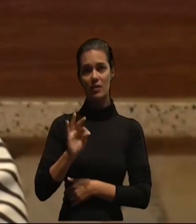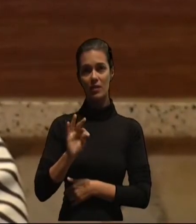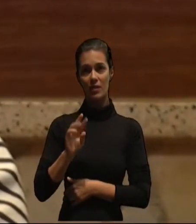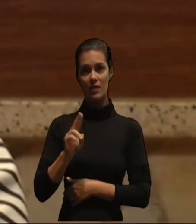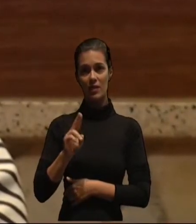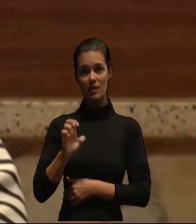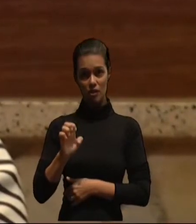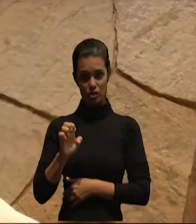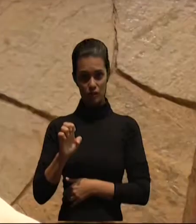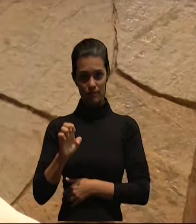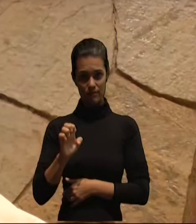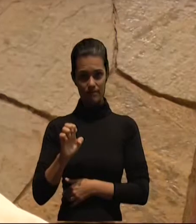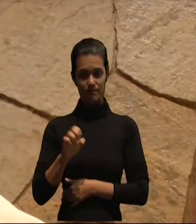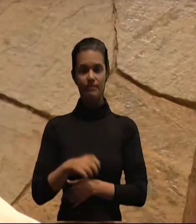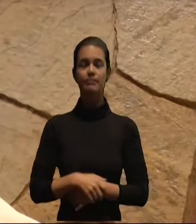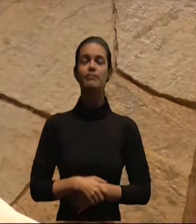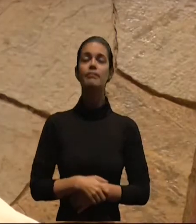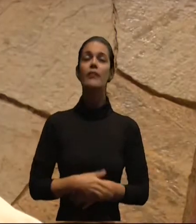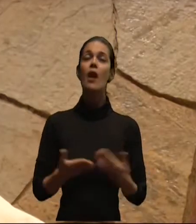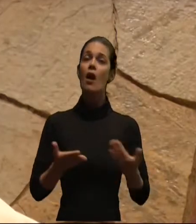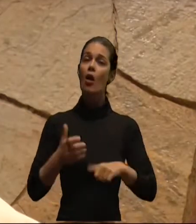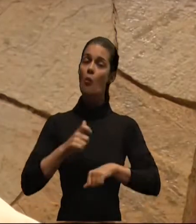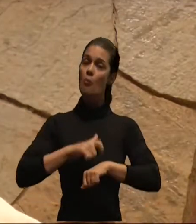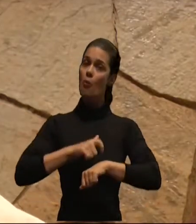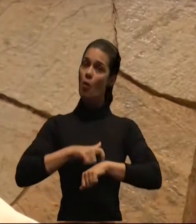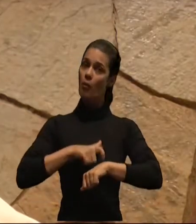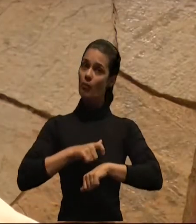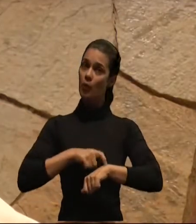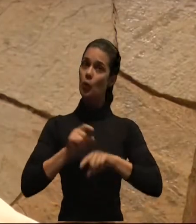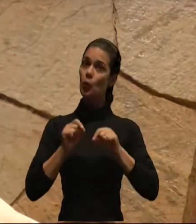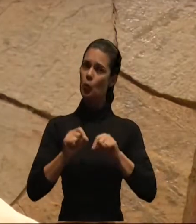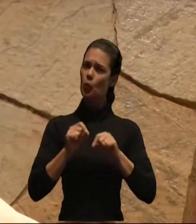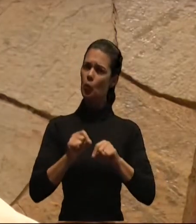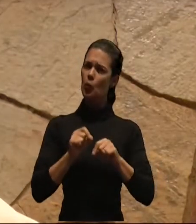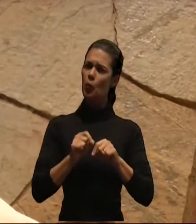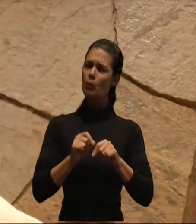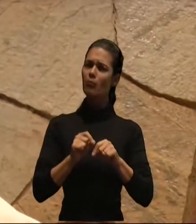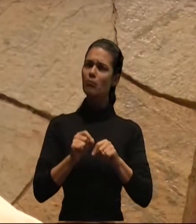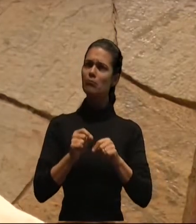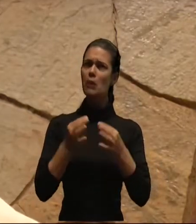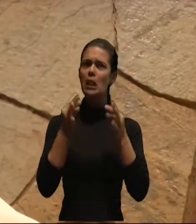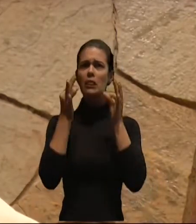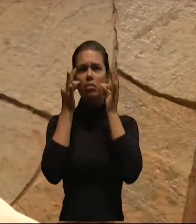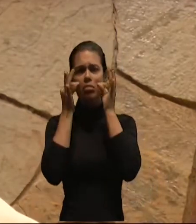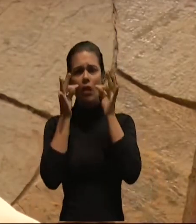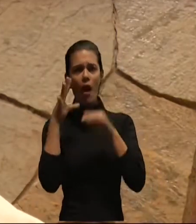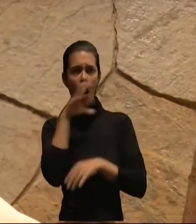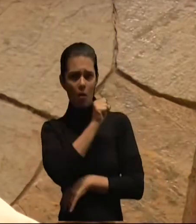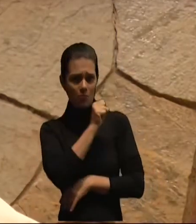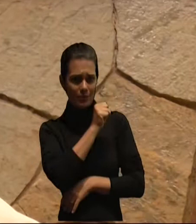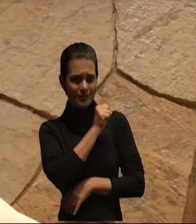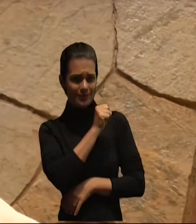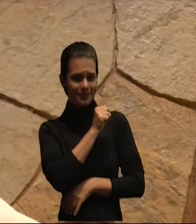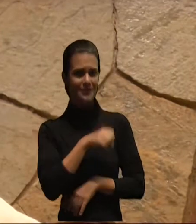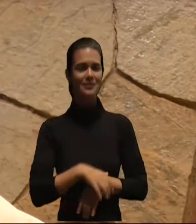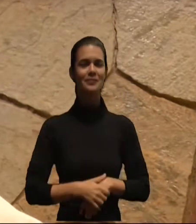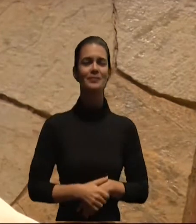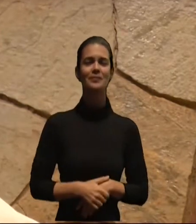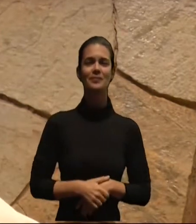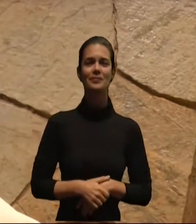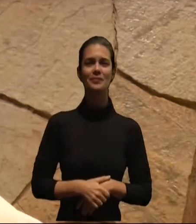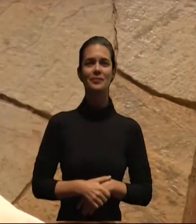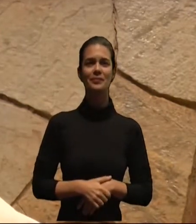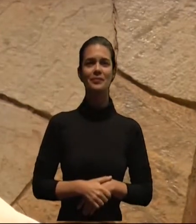gostaríamos, neste momento, de estar transmitindo a você um breve testemunho, testemunho de